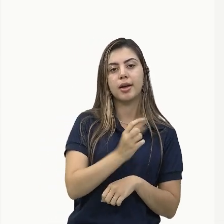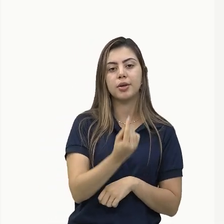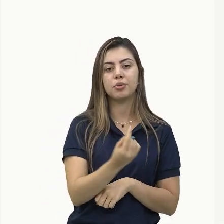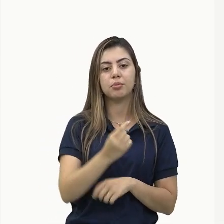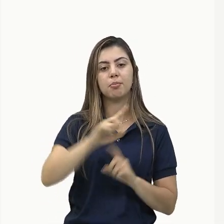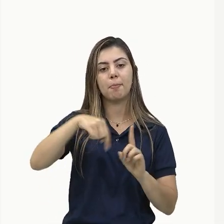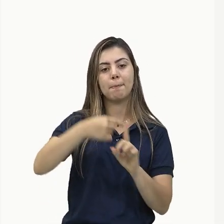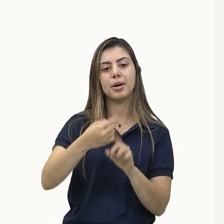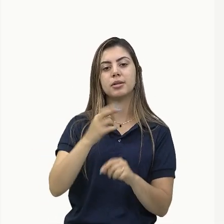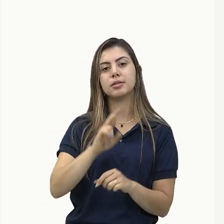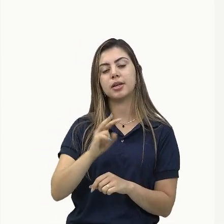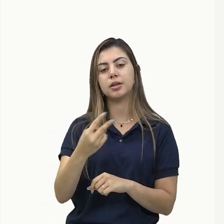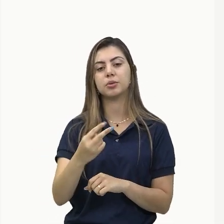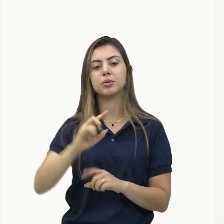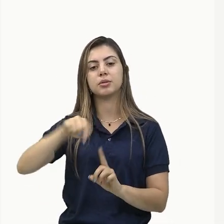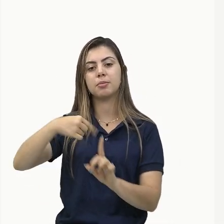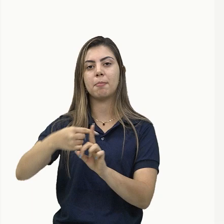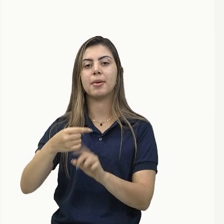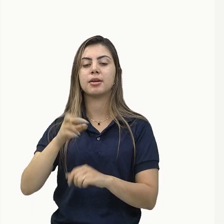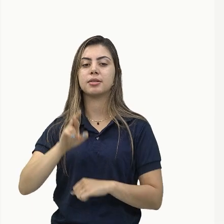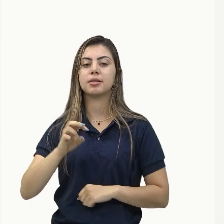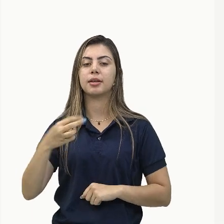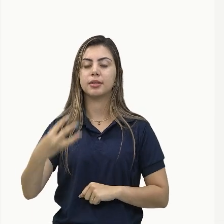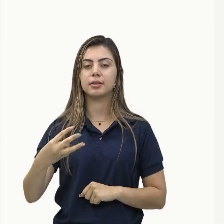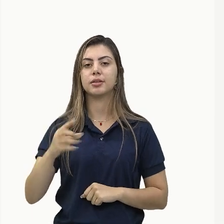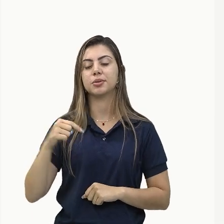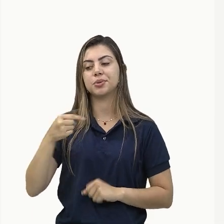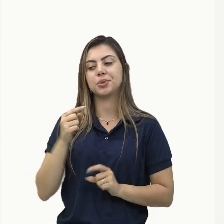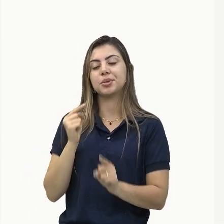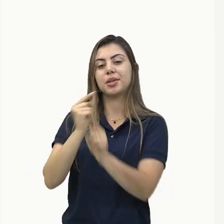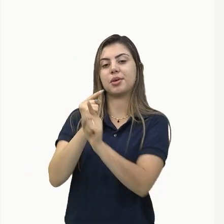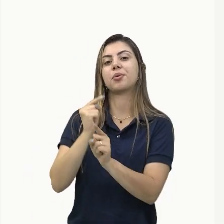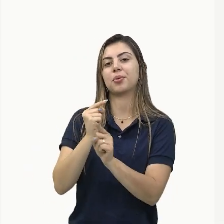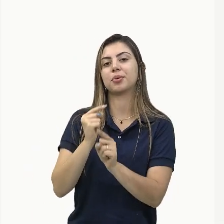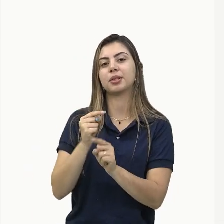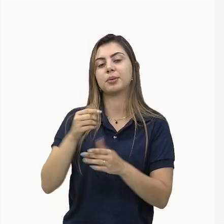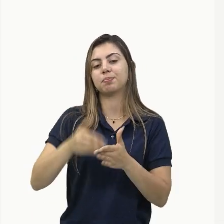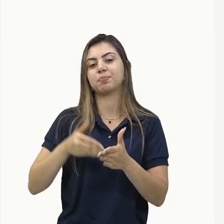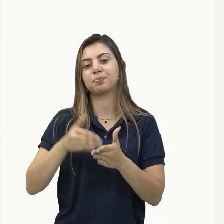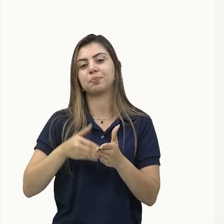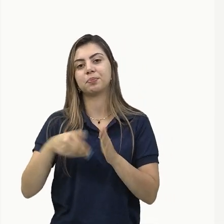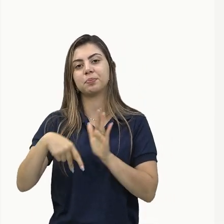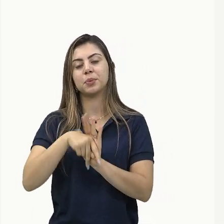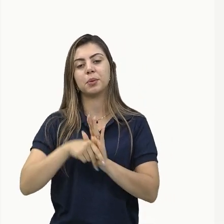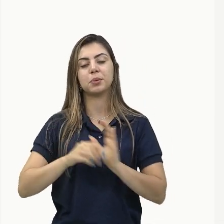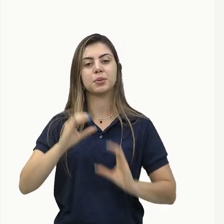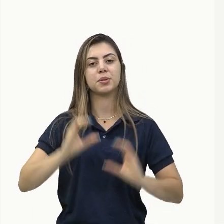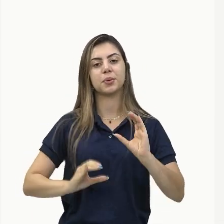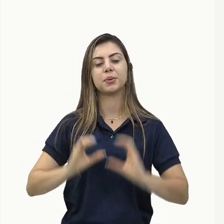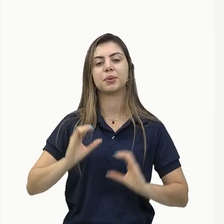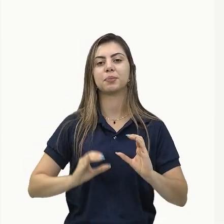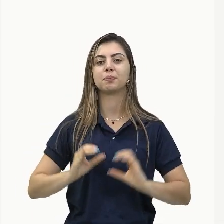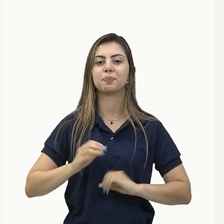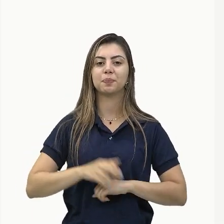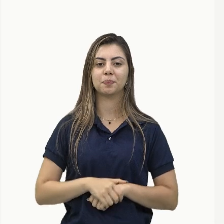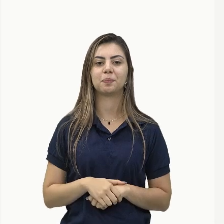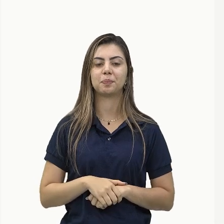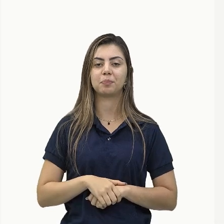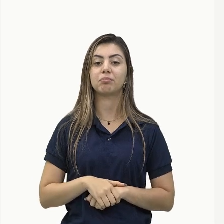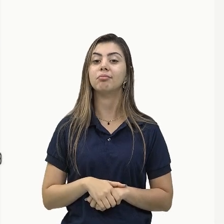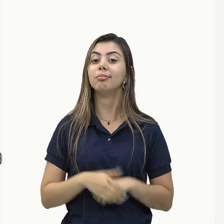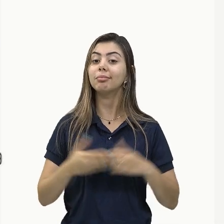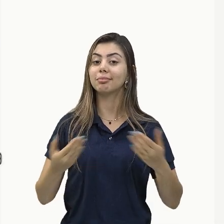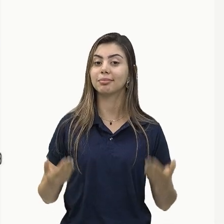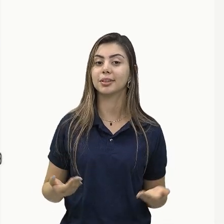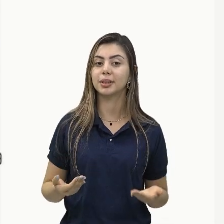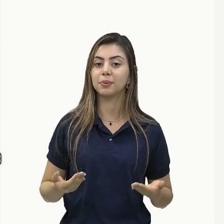R2 mais R3 e eu vou encontrar a resistência equivalente do circuito. Então, pessoal,